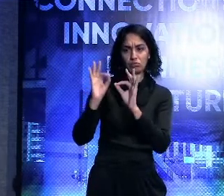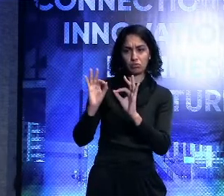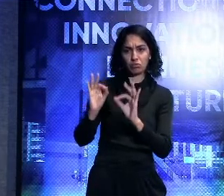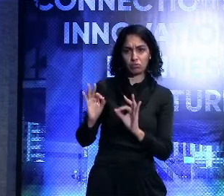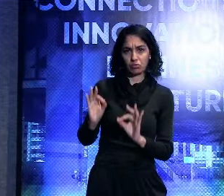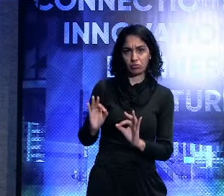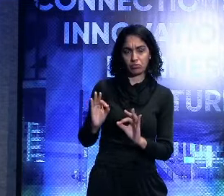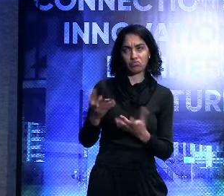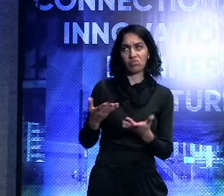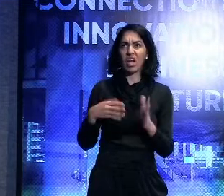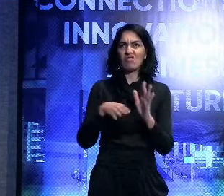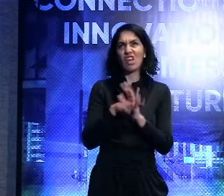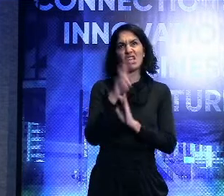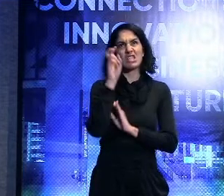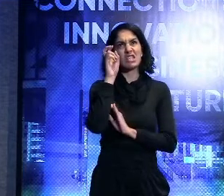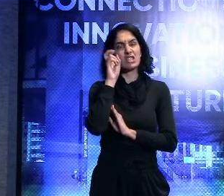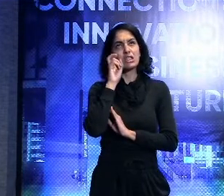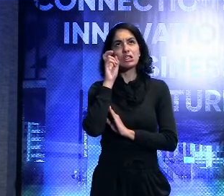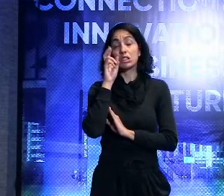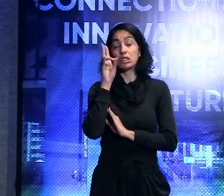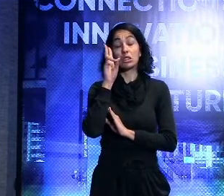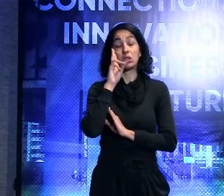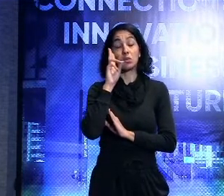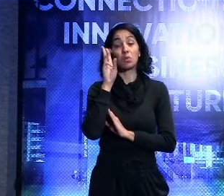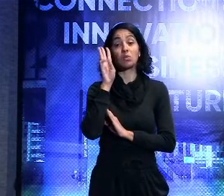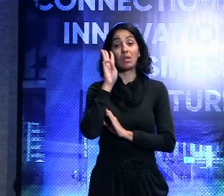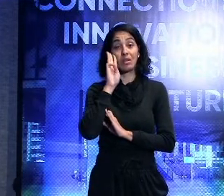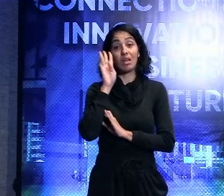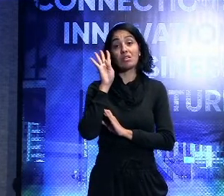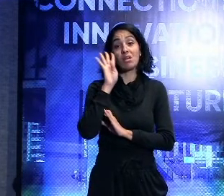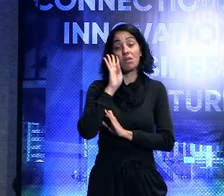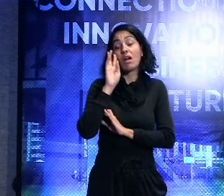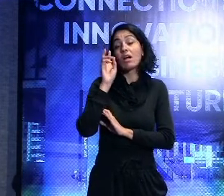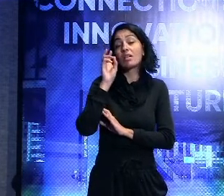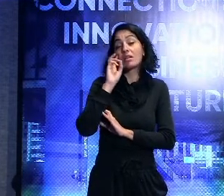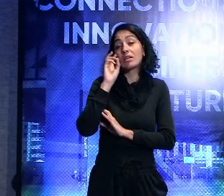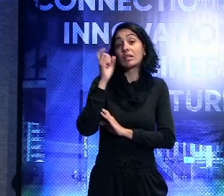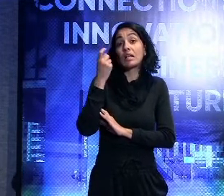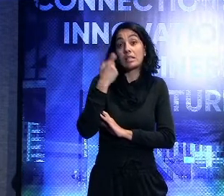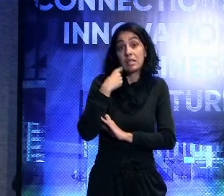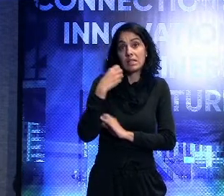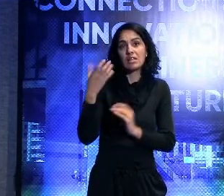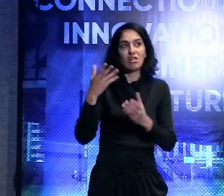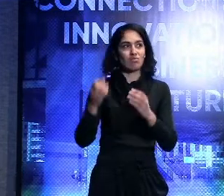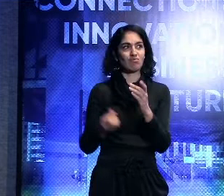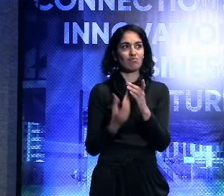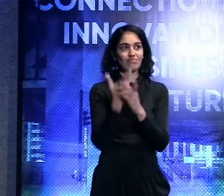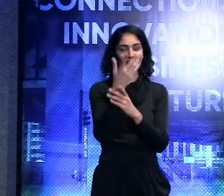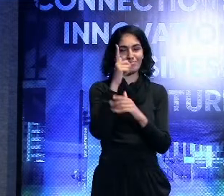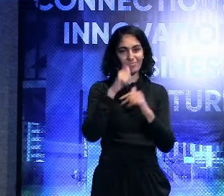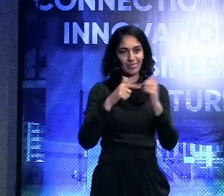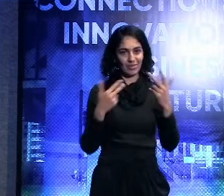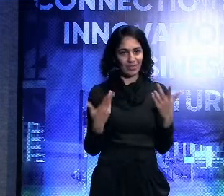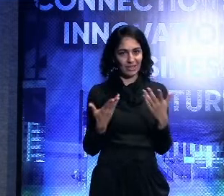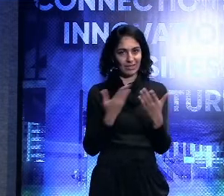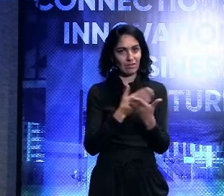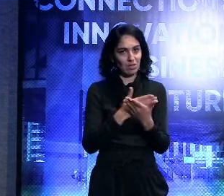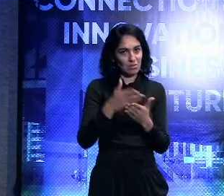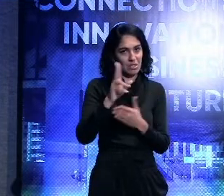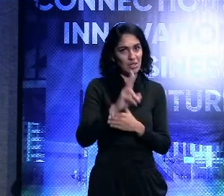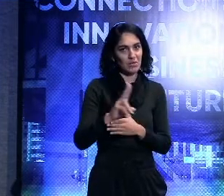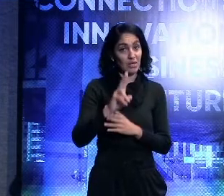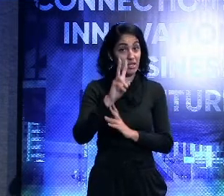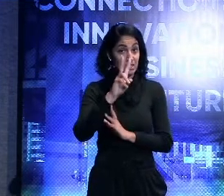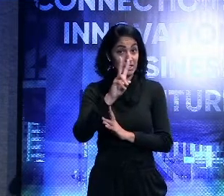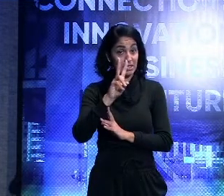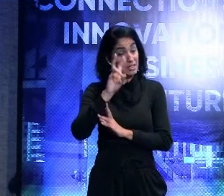na segunda, na terça, na quarta, na quinta e, finalmente, na sexta, eu já tenho um produto ali que vai ser até implementado. 5 dias.